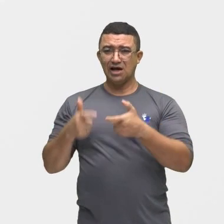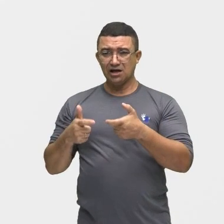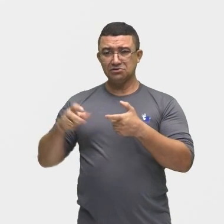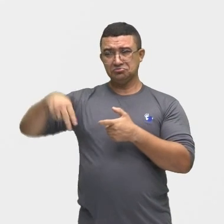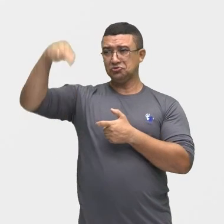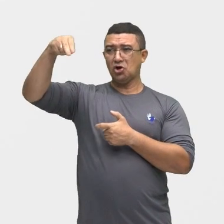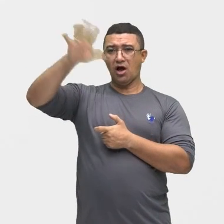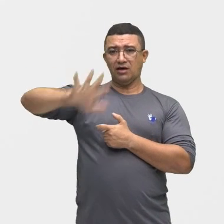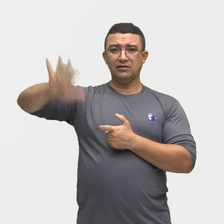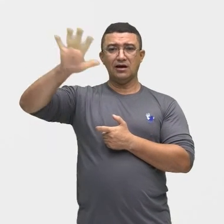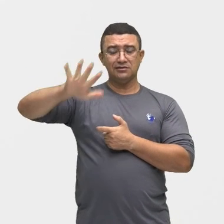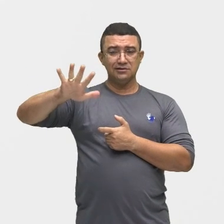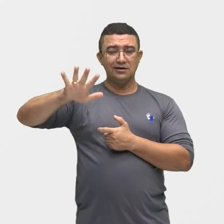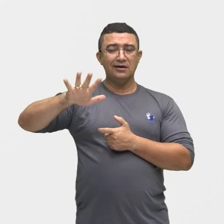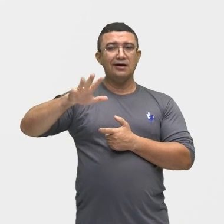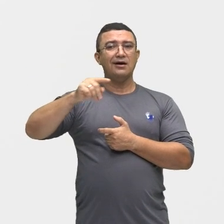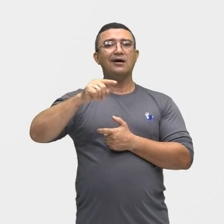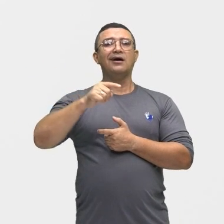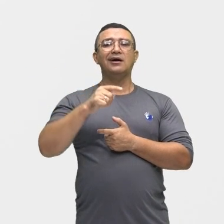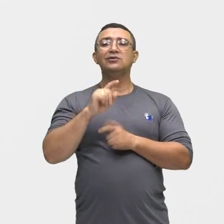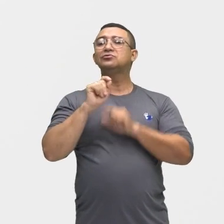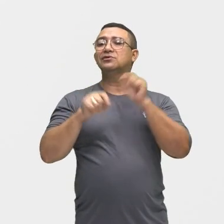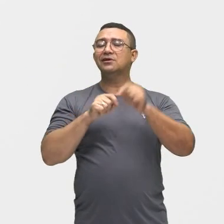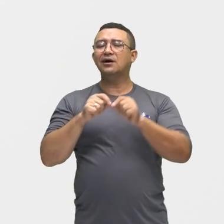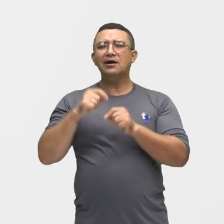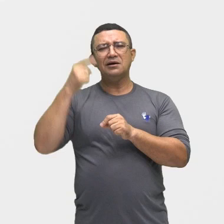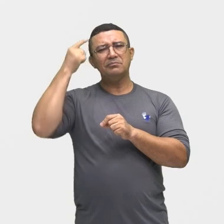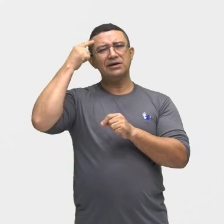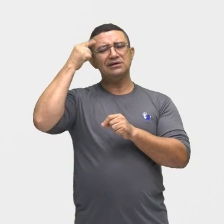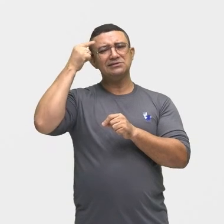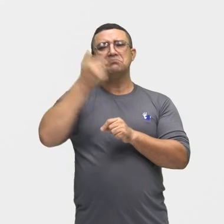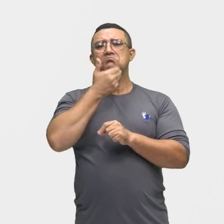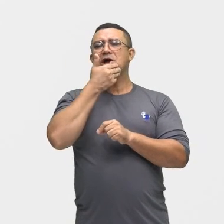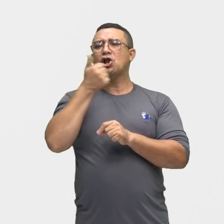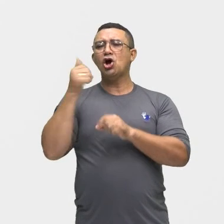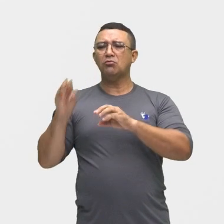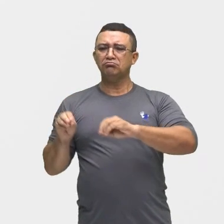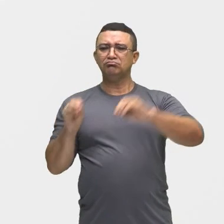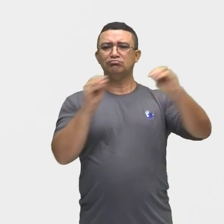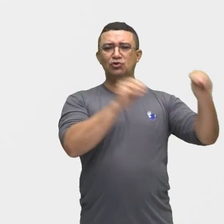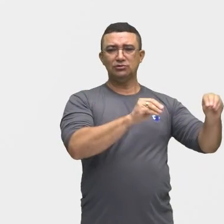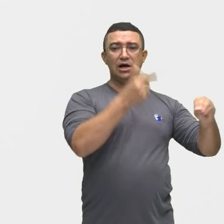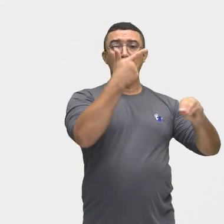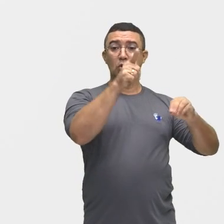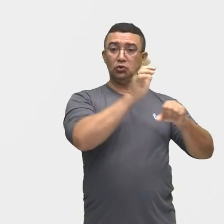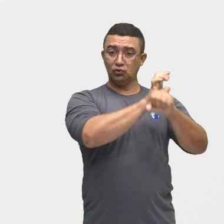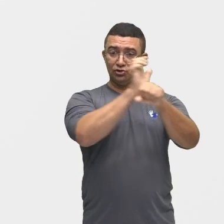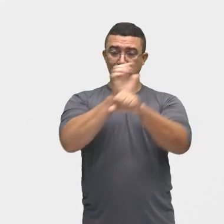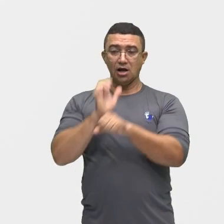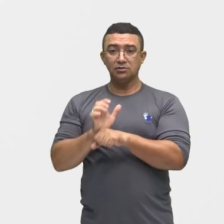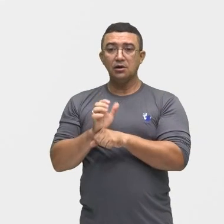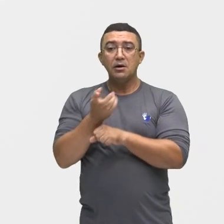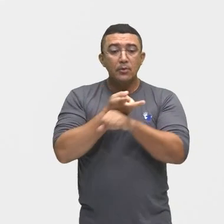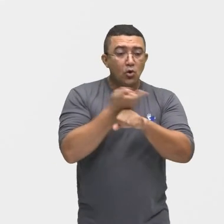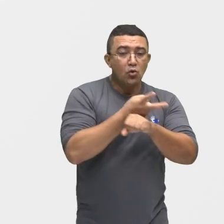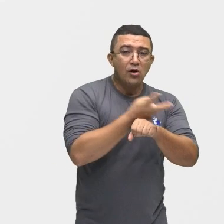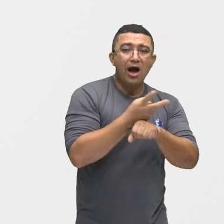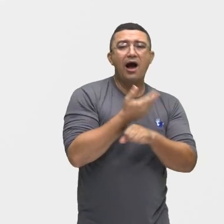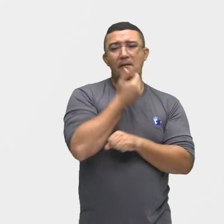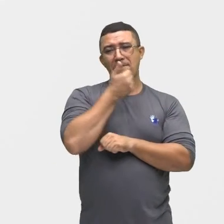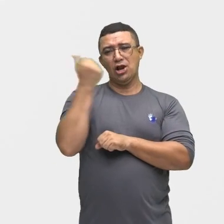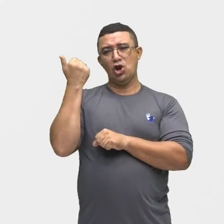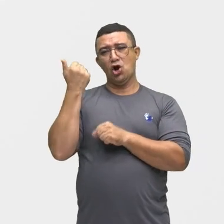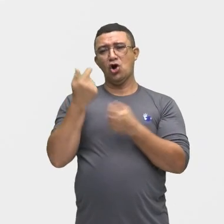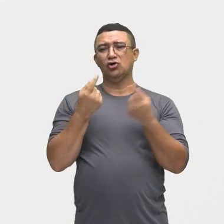região Nordeste, então se retirando e indo em busca de melhorias, né, de questões aí tanto sociais